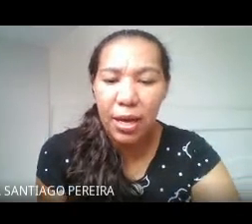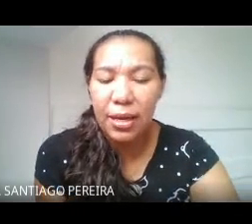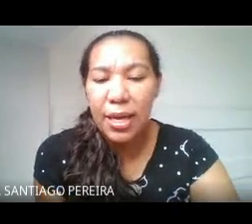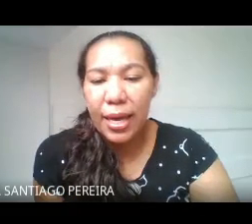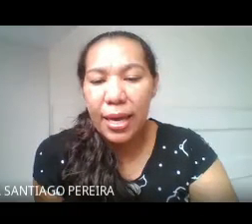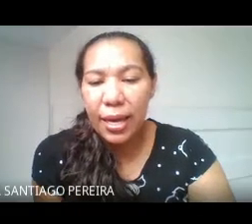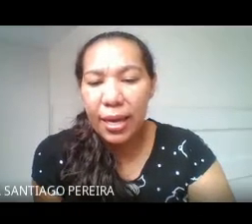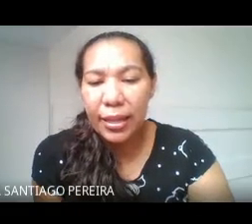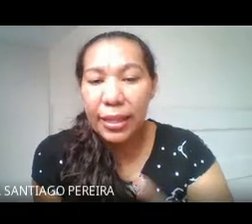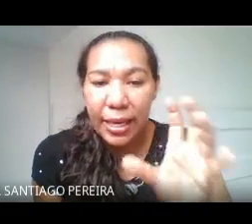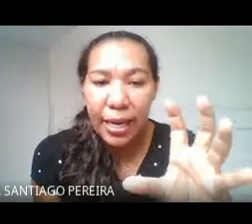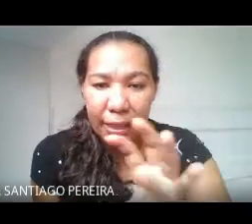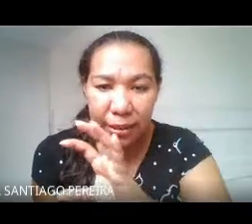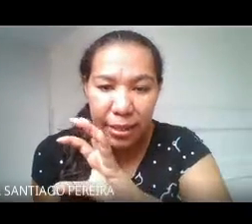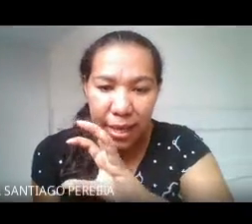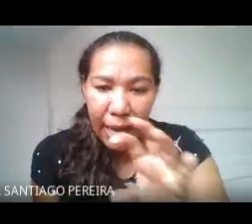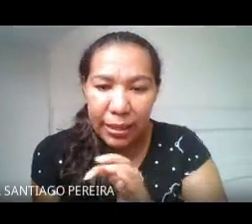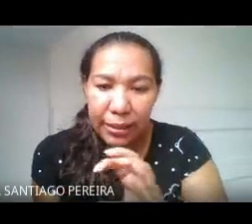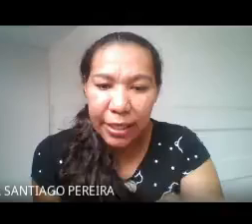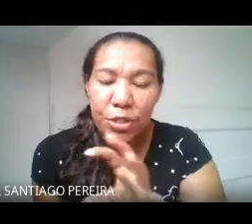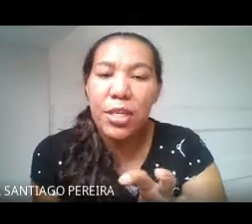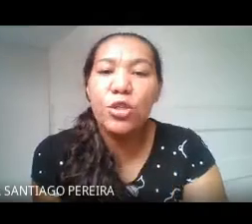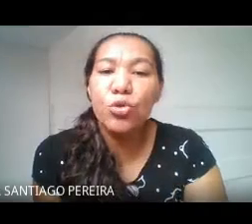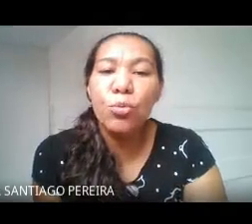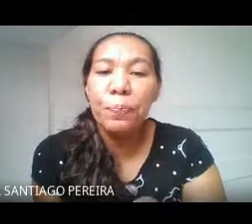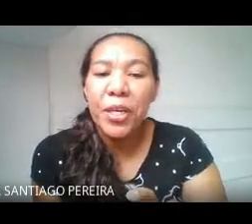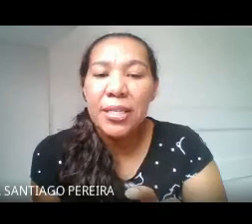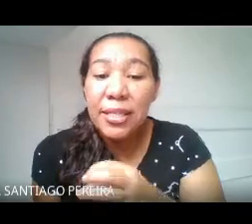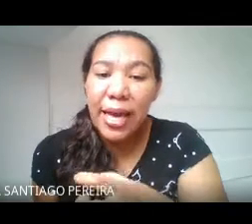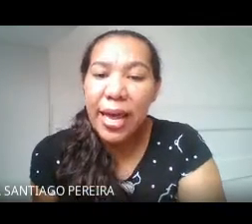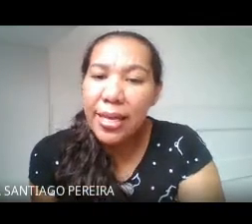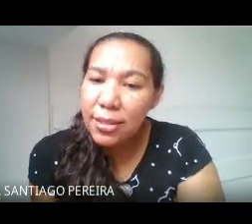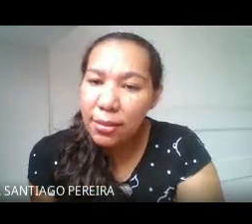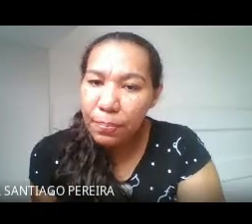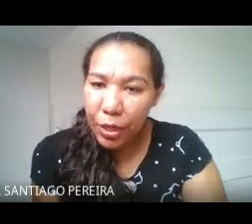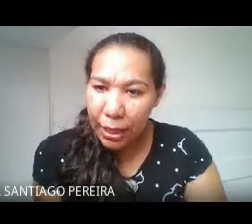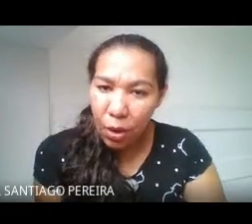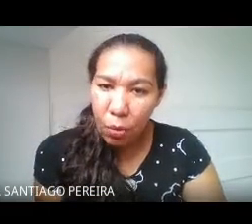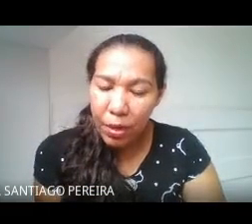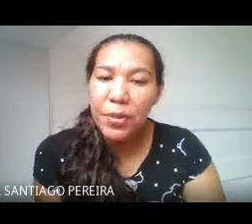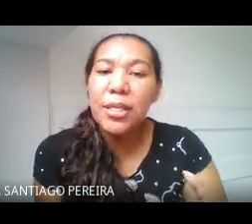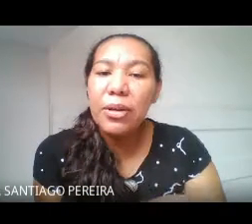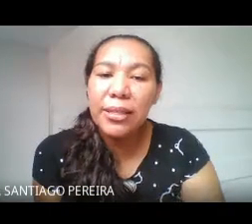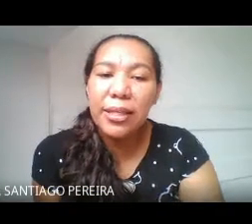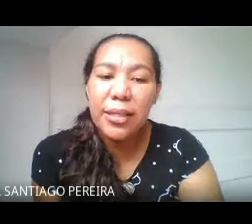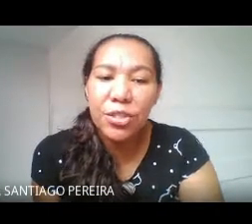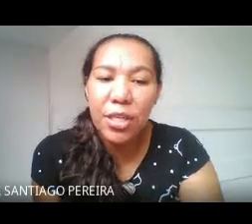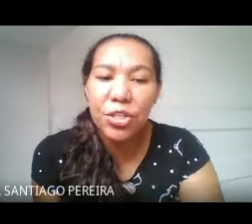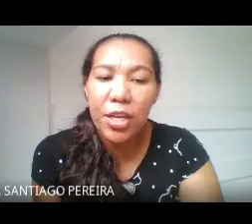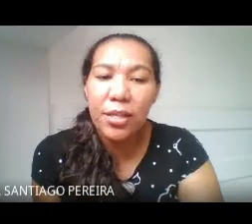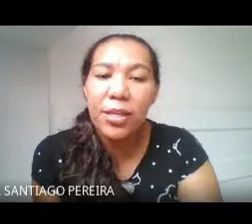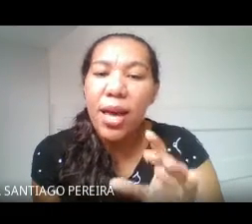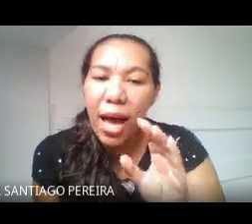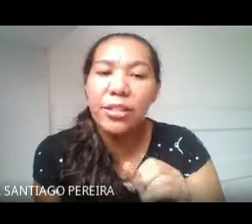que vá ler aquele trecho, esse resumo, se interesse por aquela obra. Então, ela tem que